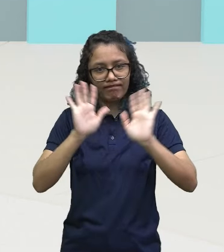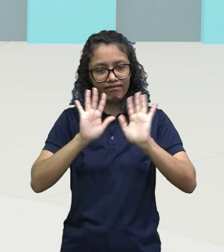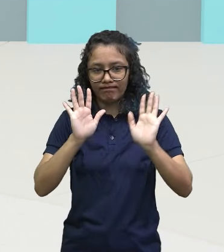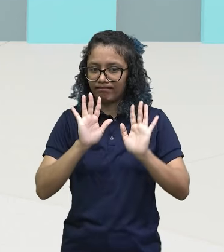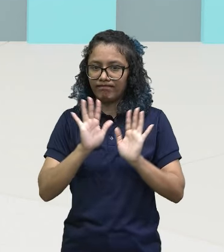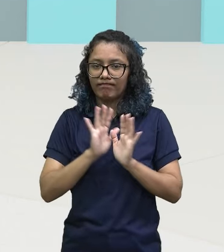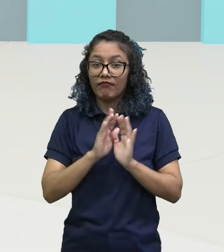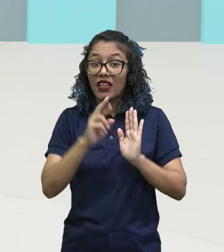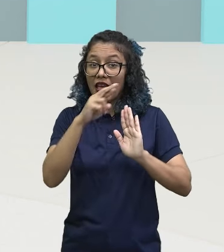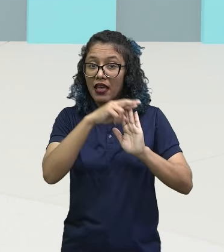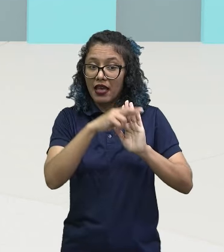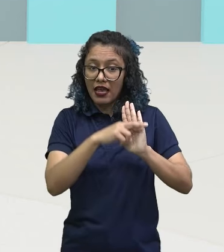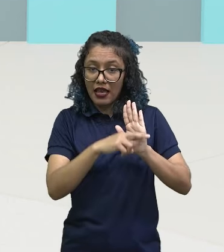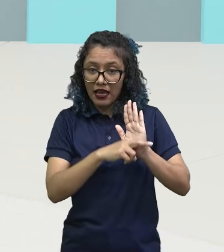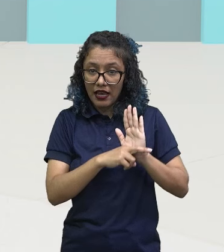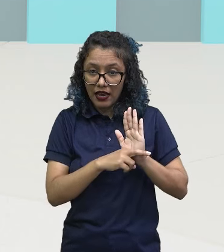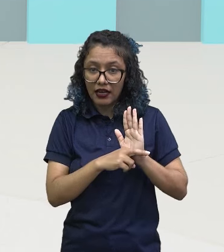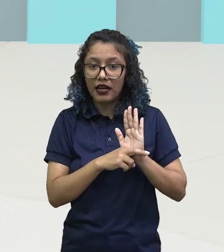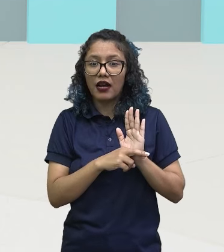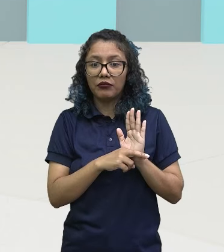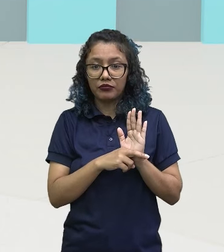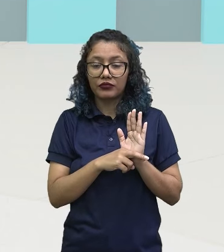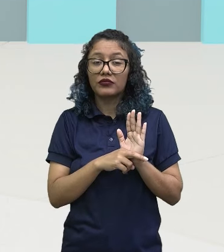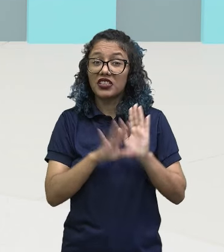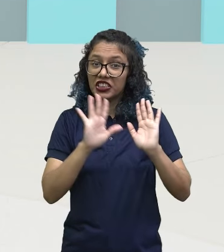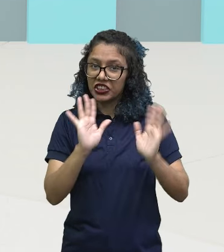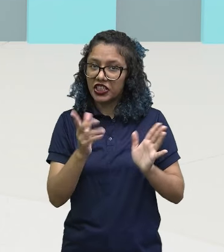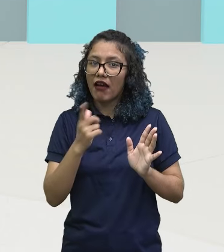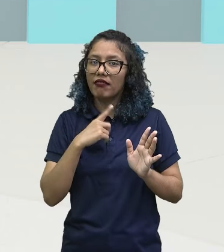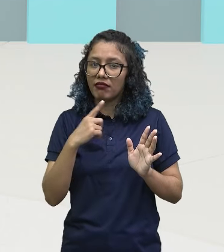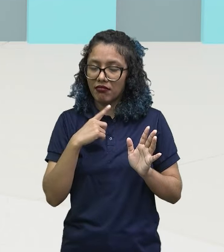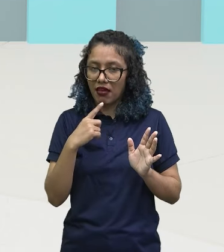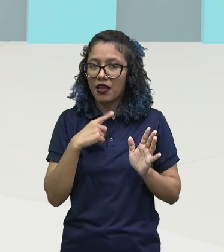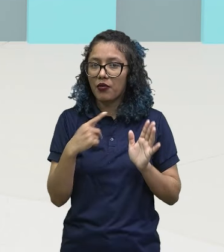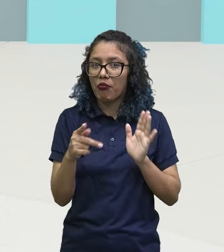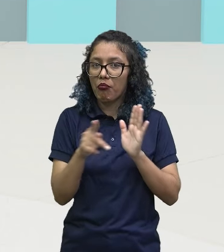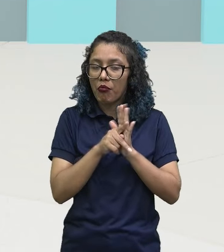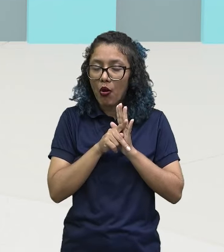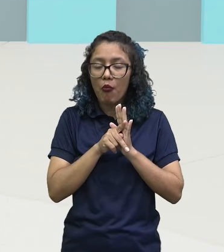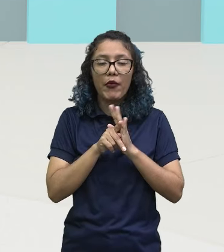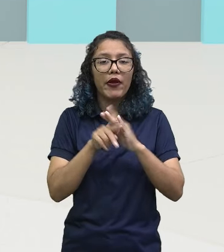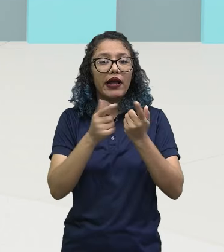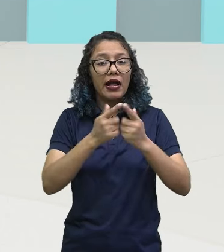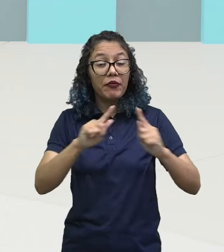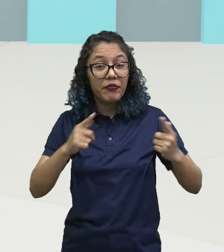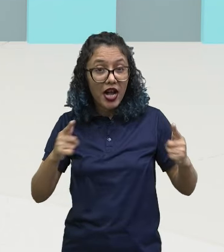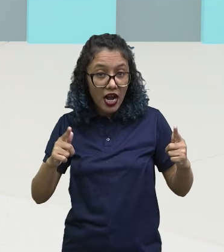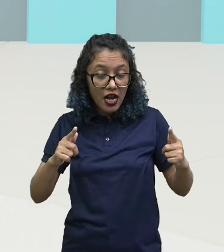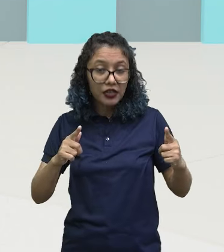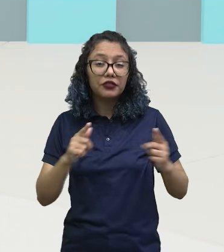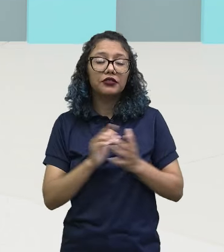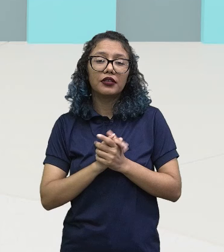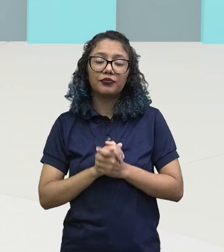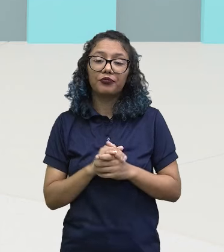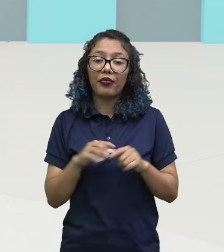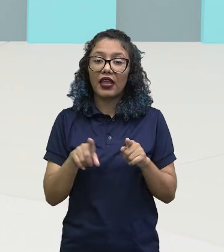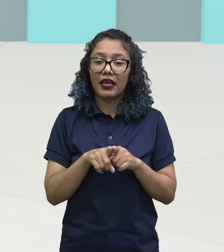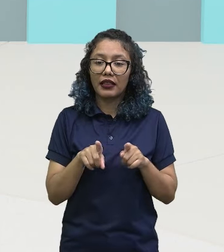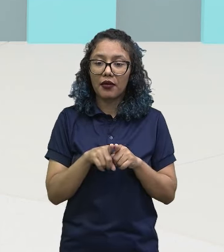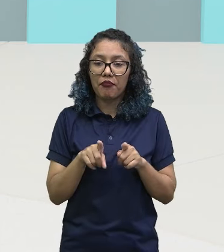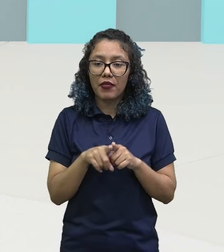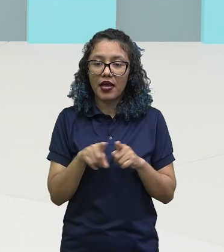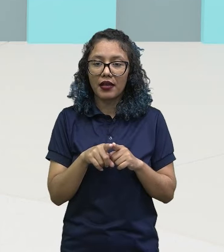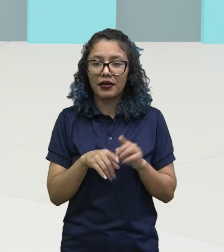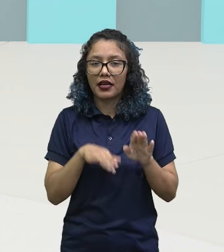cabeça. Eu segui as regras que estão prescritas na gramática normativa. Já adianto que, de fato, as